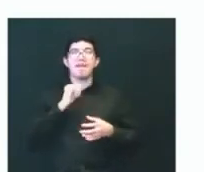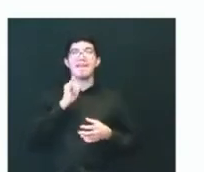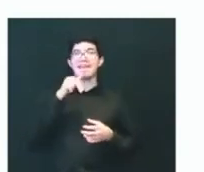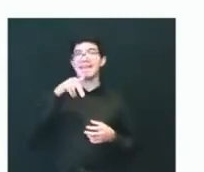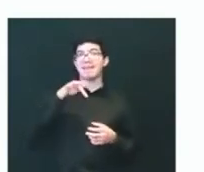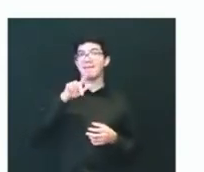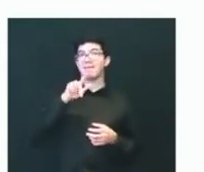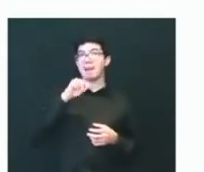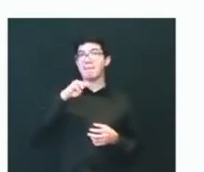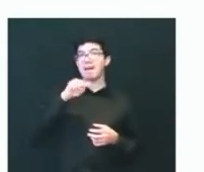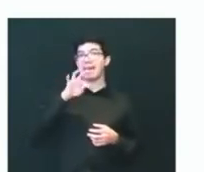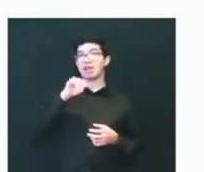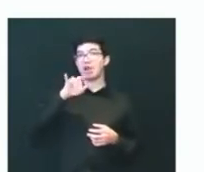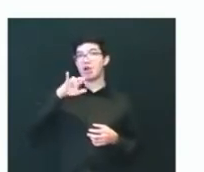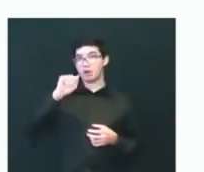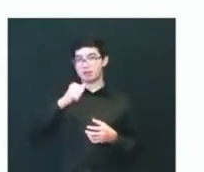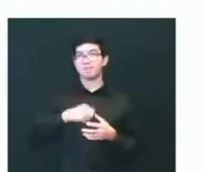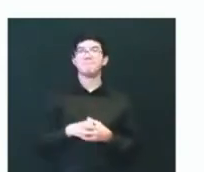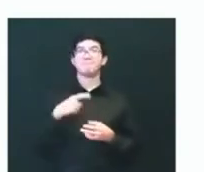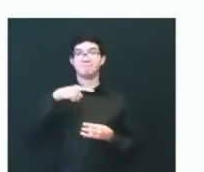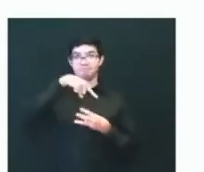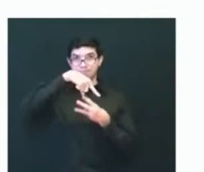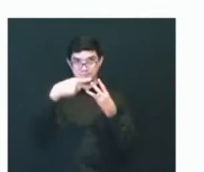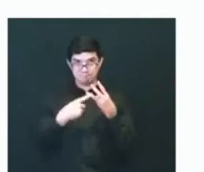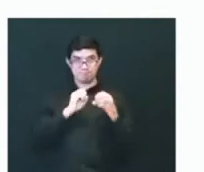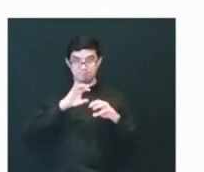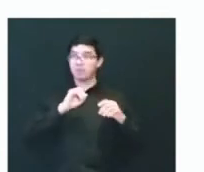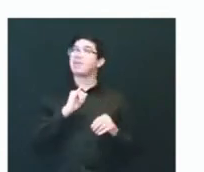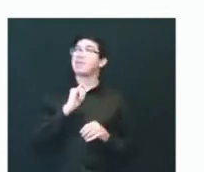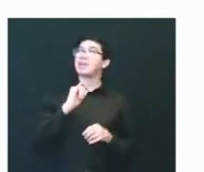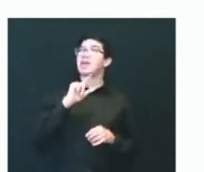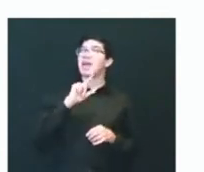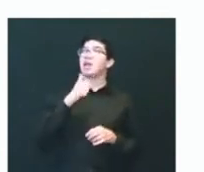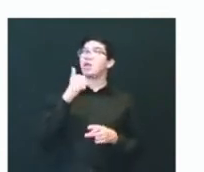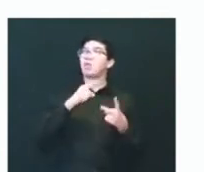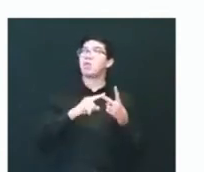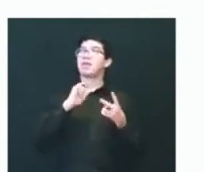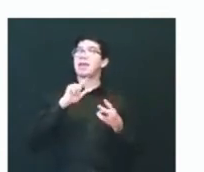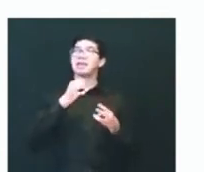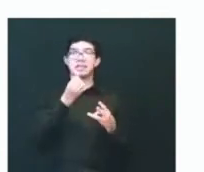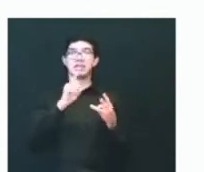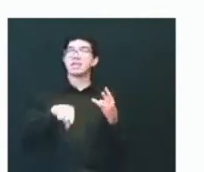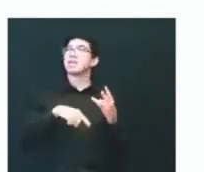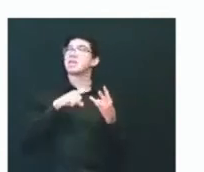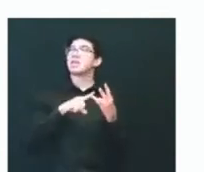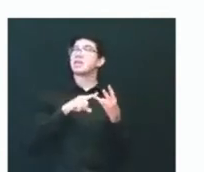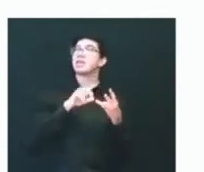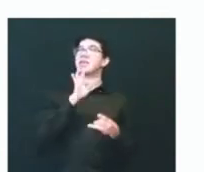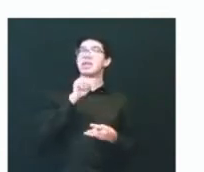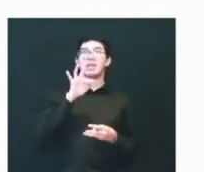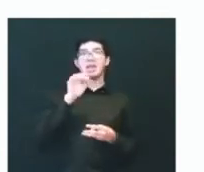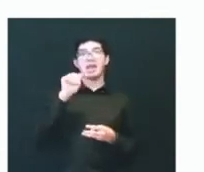são liberadas pelo tumor, que é o IL-1, IL-6 e o TNF-alfa. Não precisa saber disso,